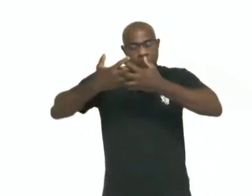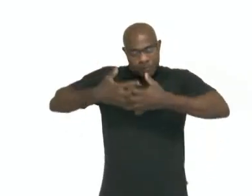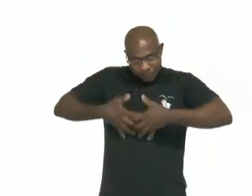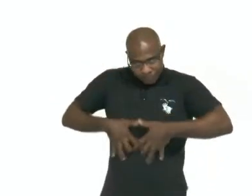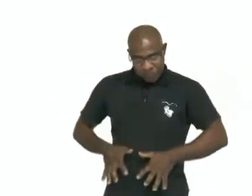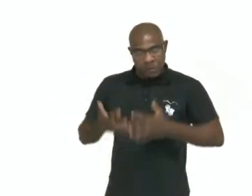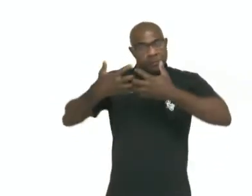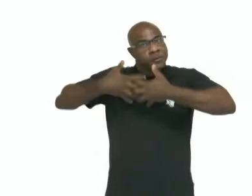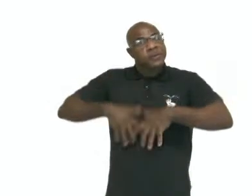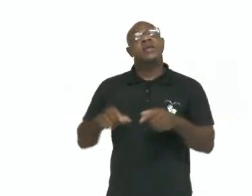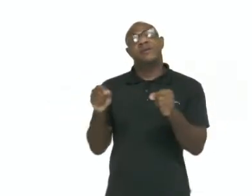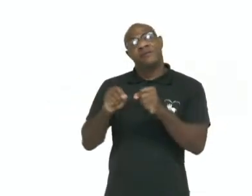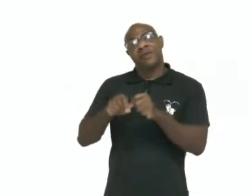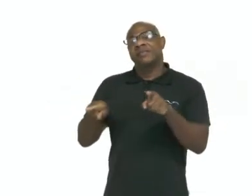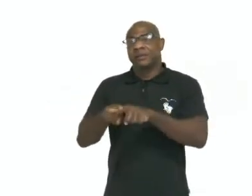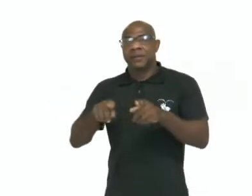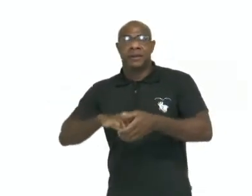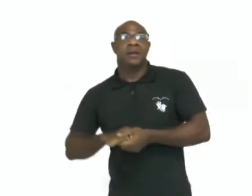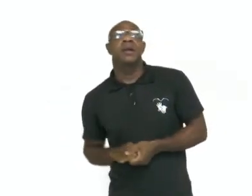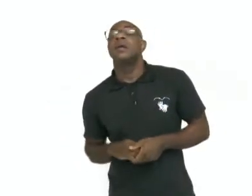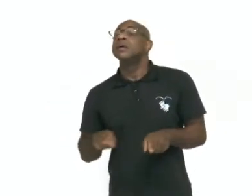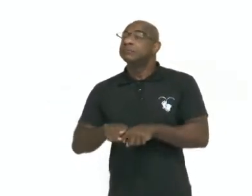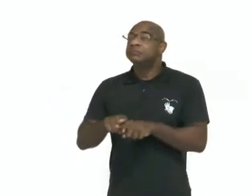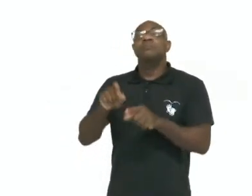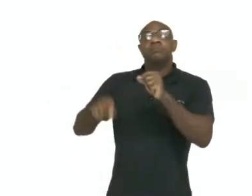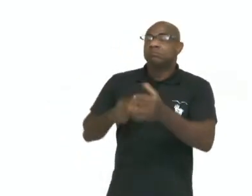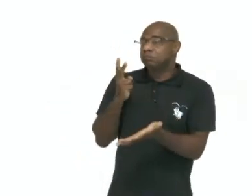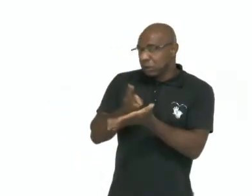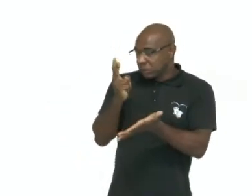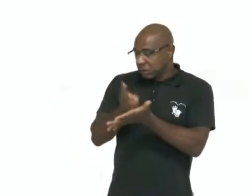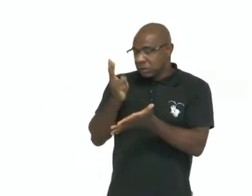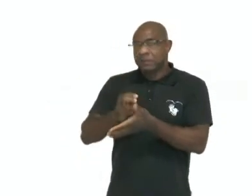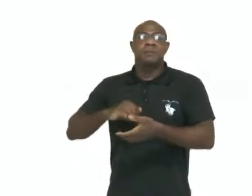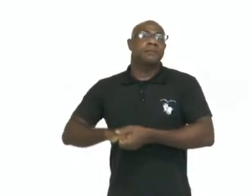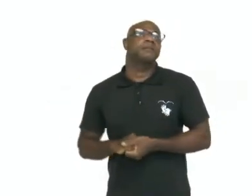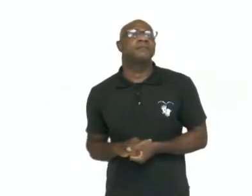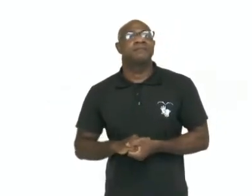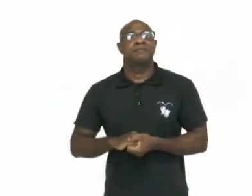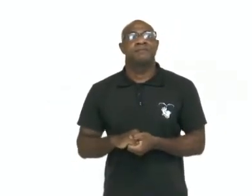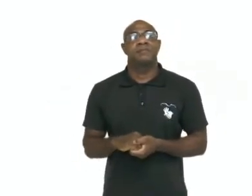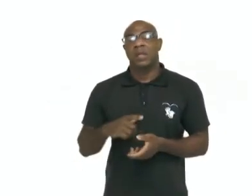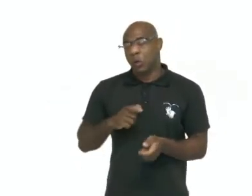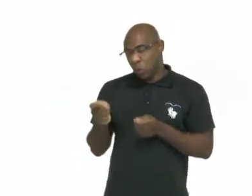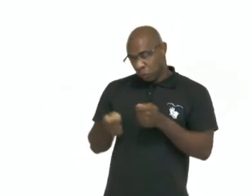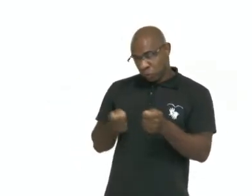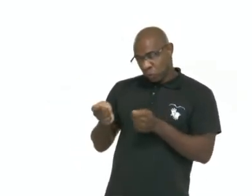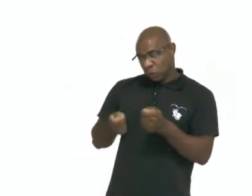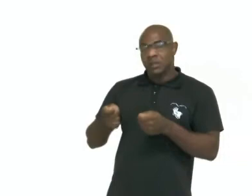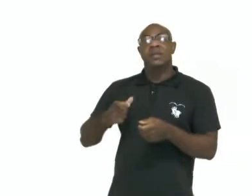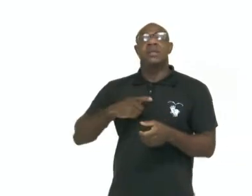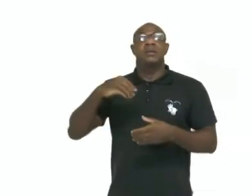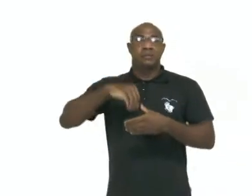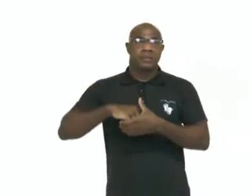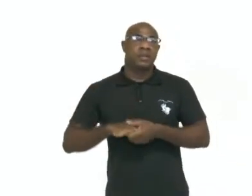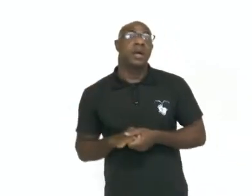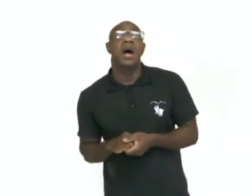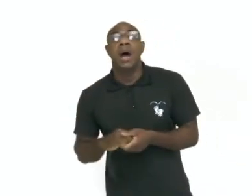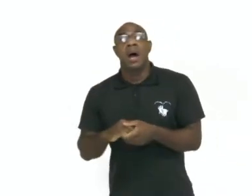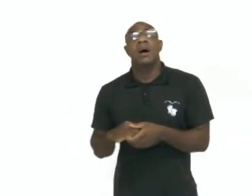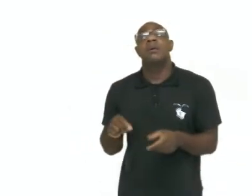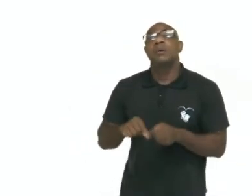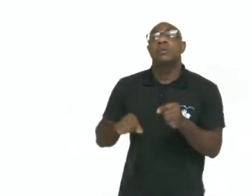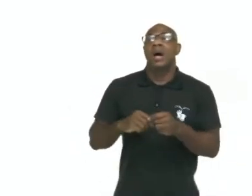eles realizam, né? Praticamente constante, certo? E mantém-se ali o controle interno, né, a produção